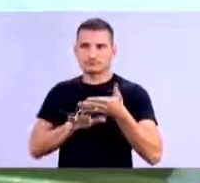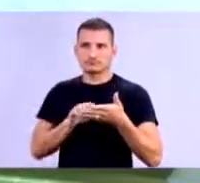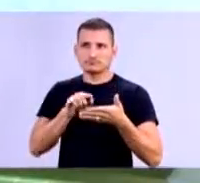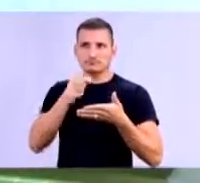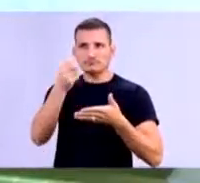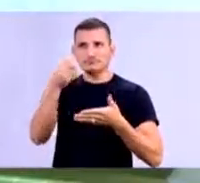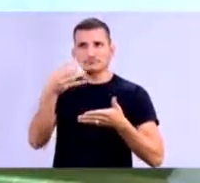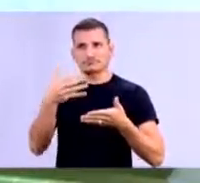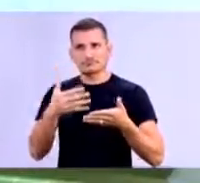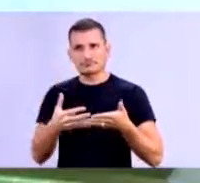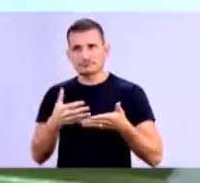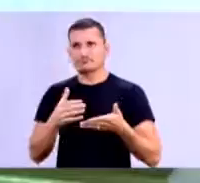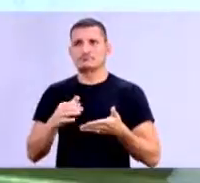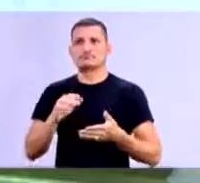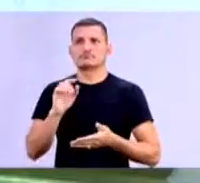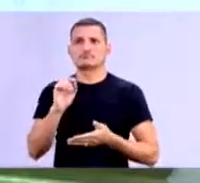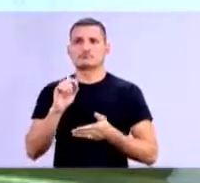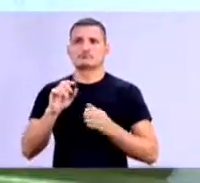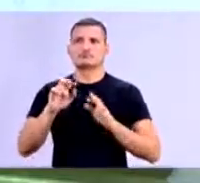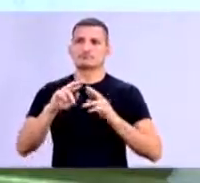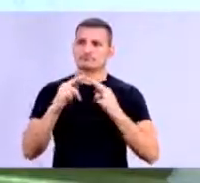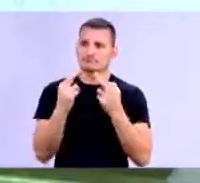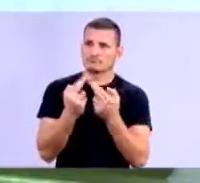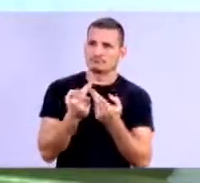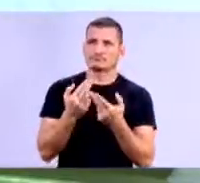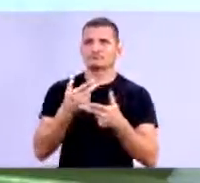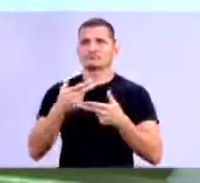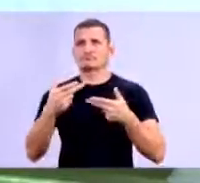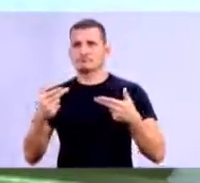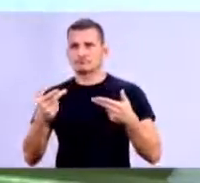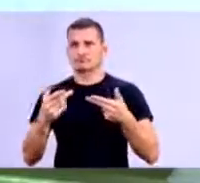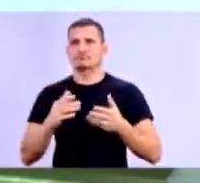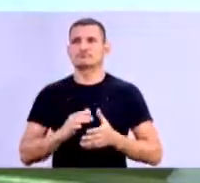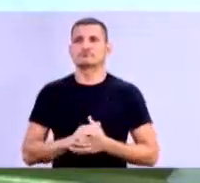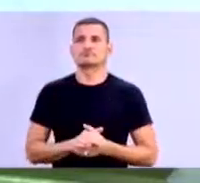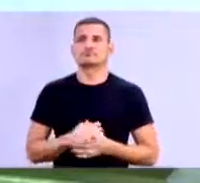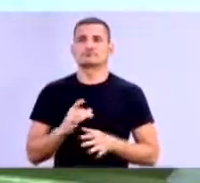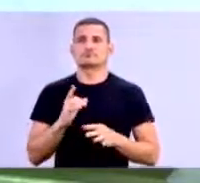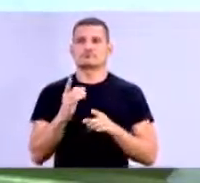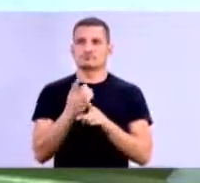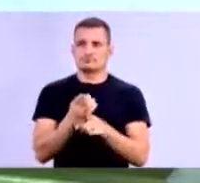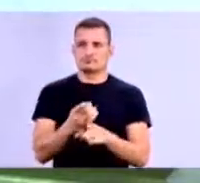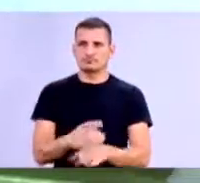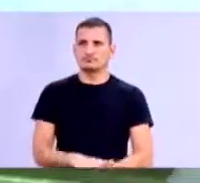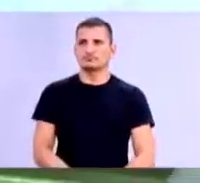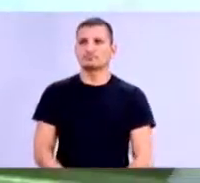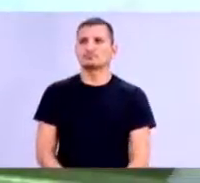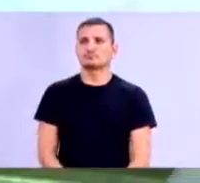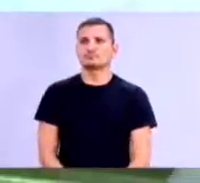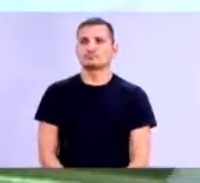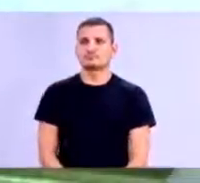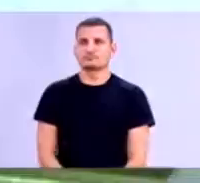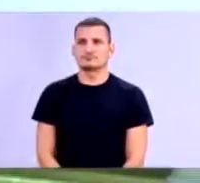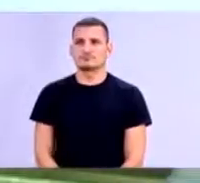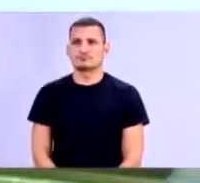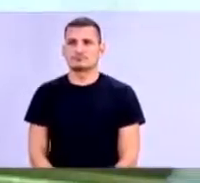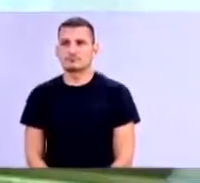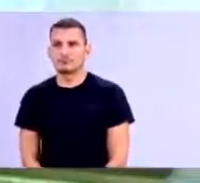os apontamentos de uma reunião, de uma assembleia, de um encontro. Tá certo?